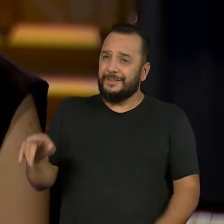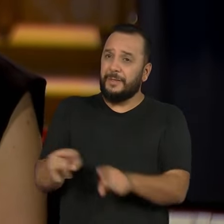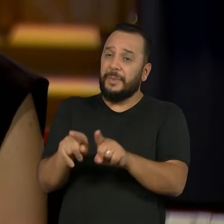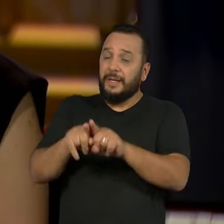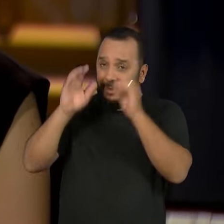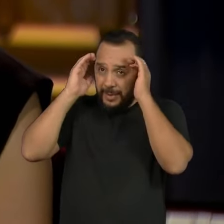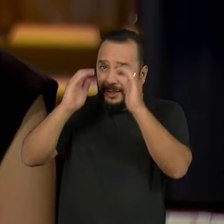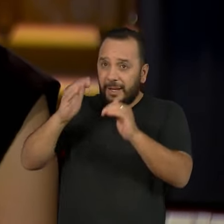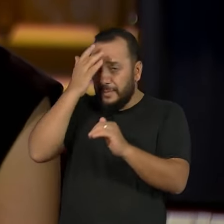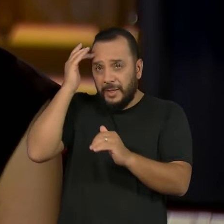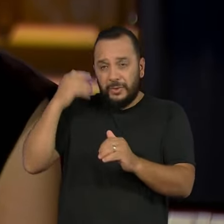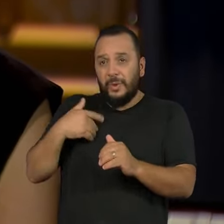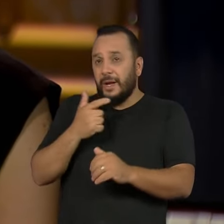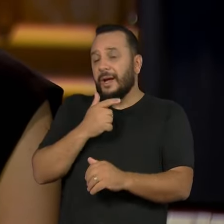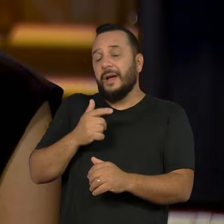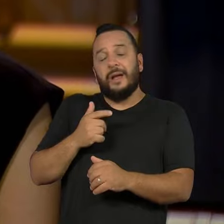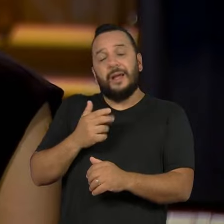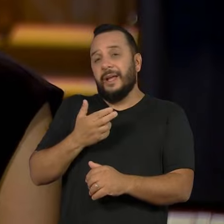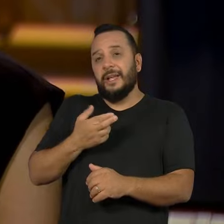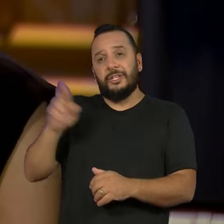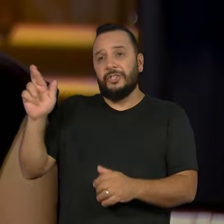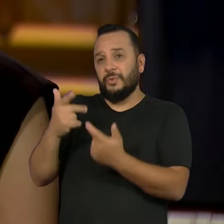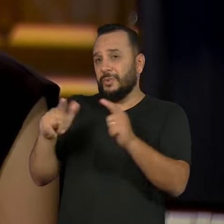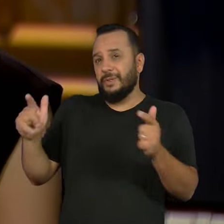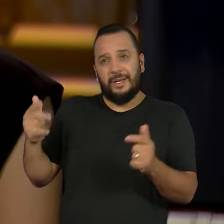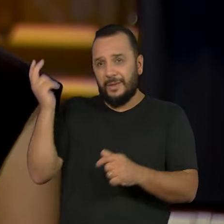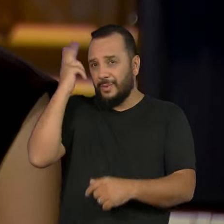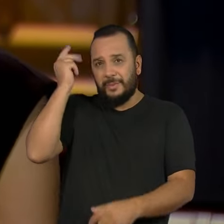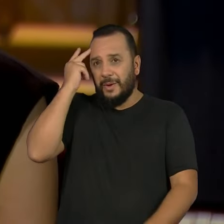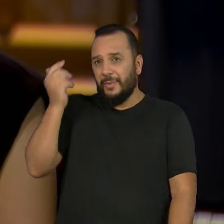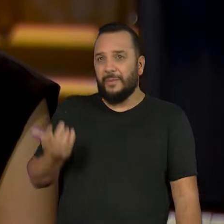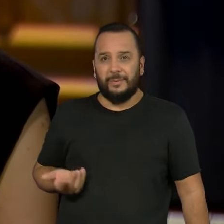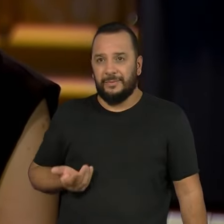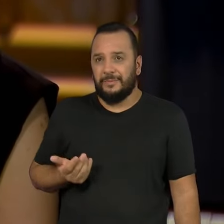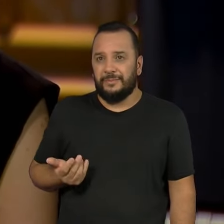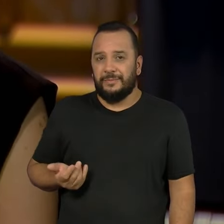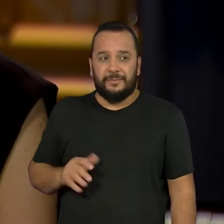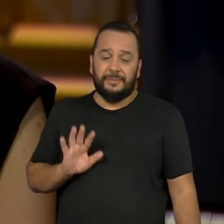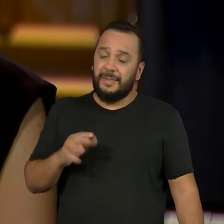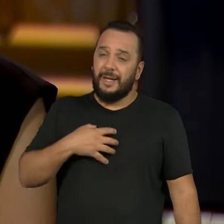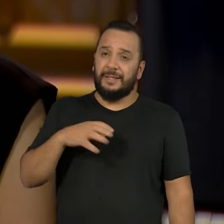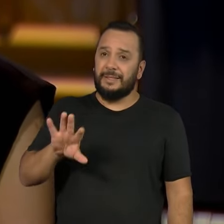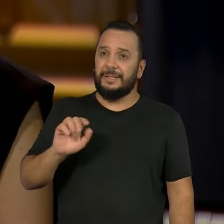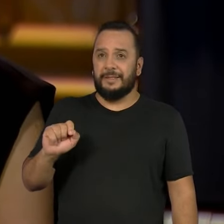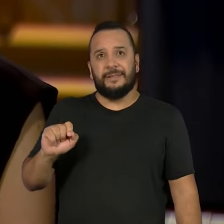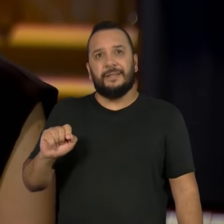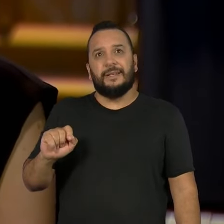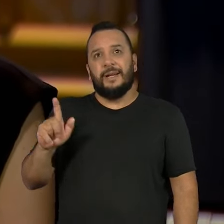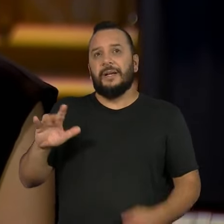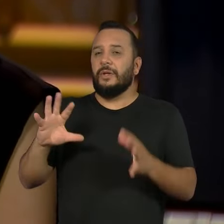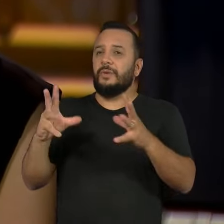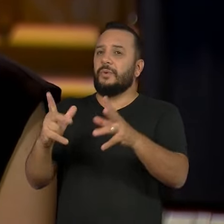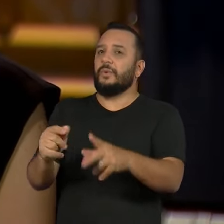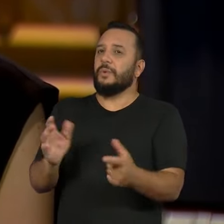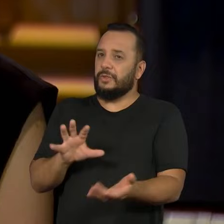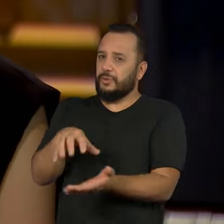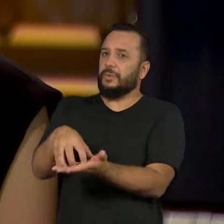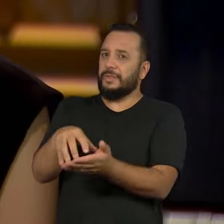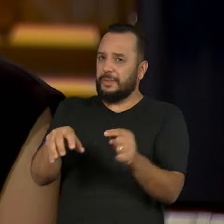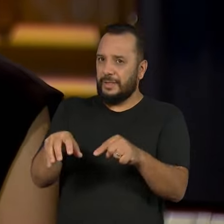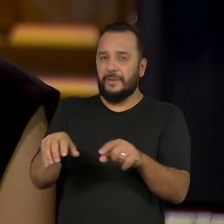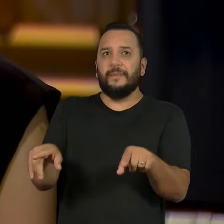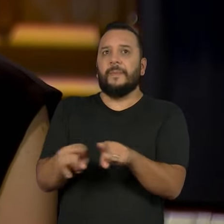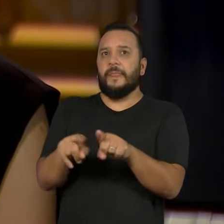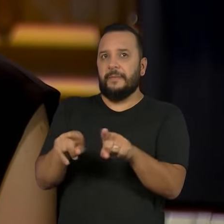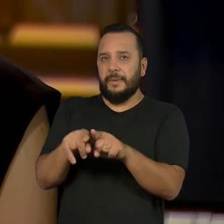Exatamente é uma nenhuma né uma não imposição E aí fundamentalmente é isso a gente tá falando sobre o desenho das instituições e o desenho das